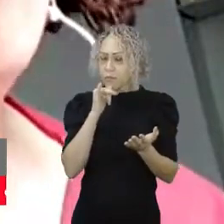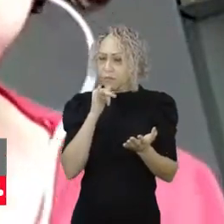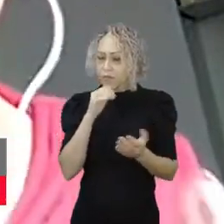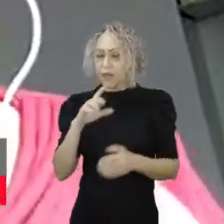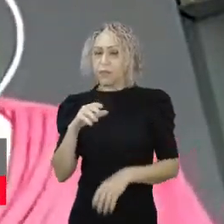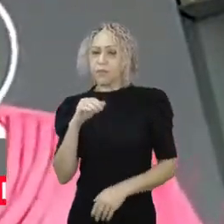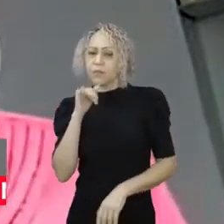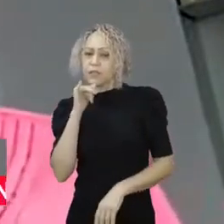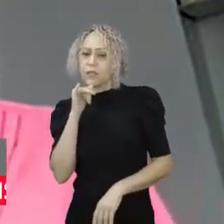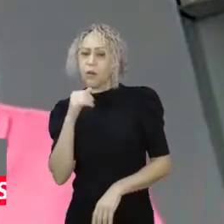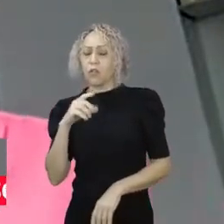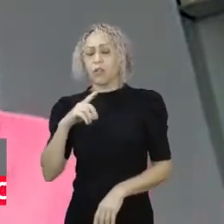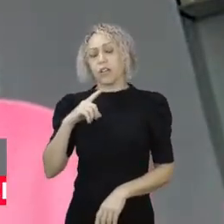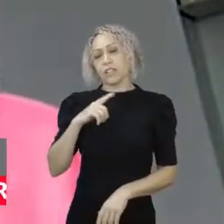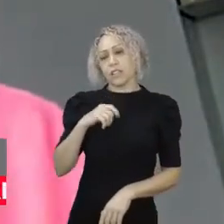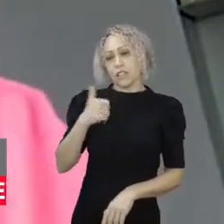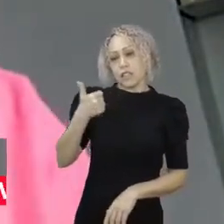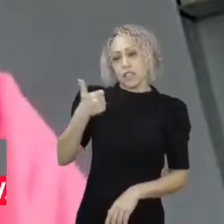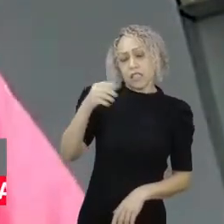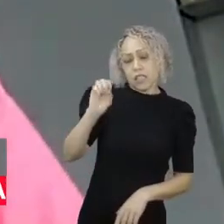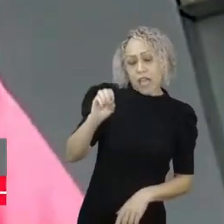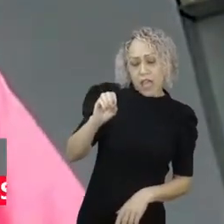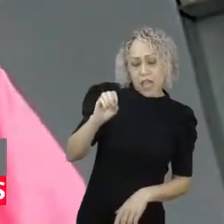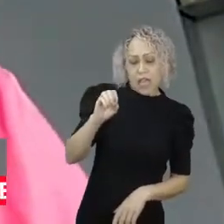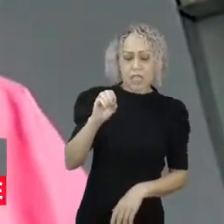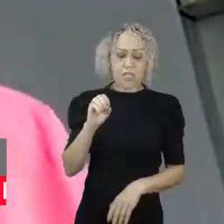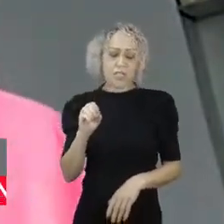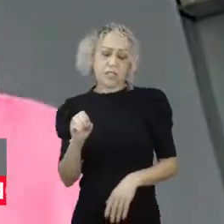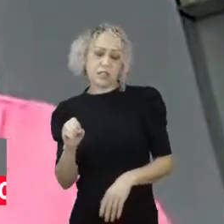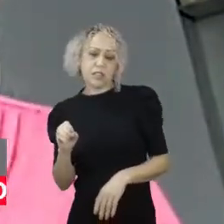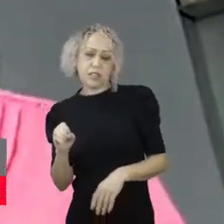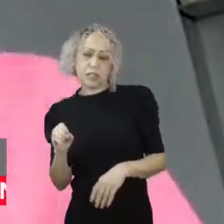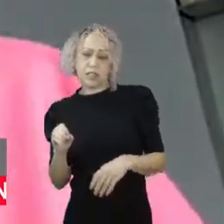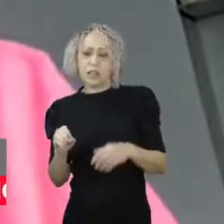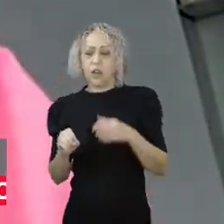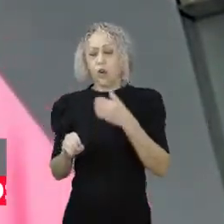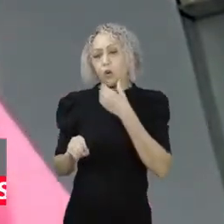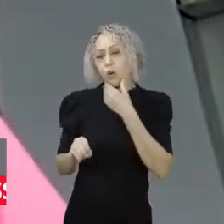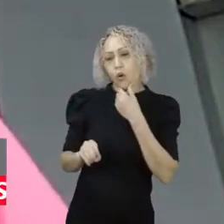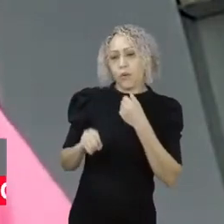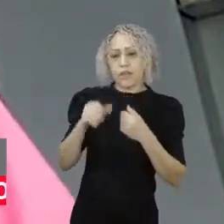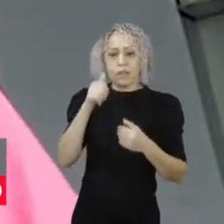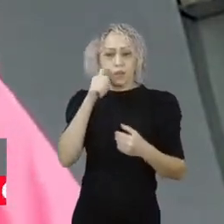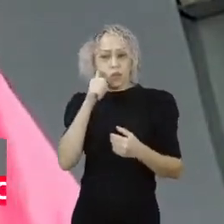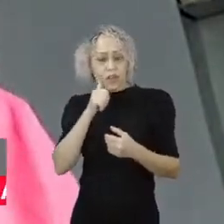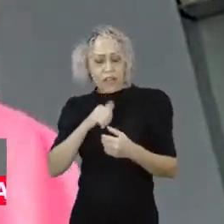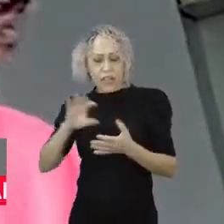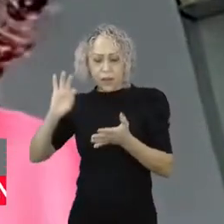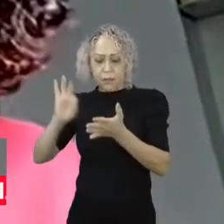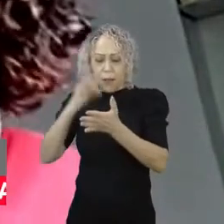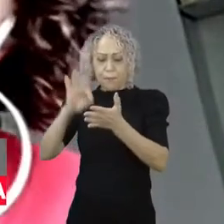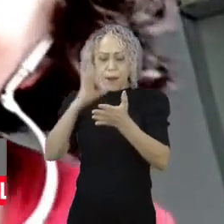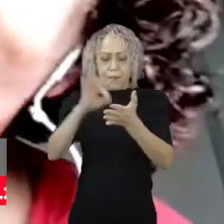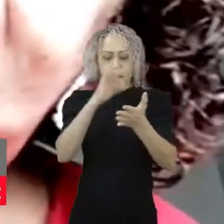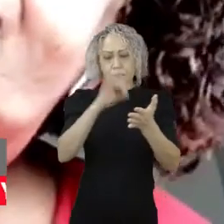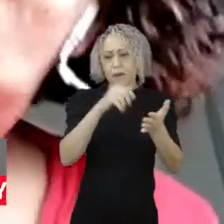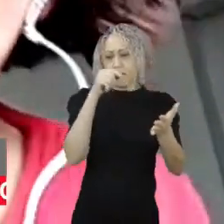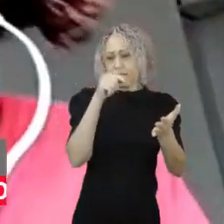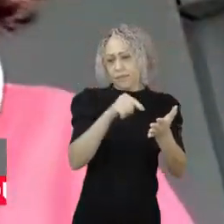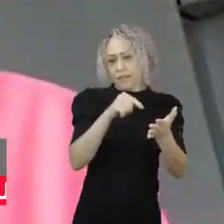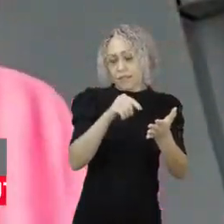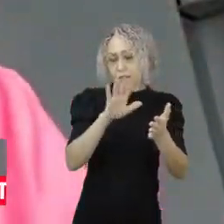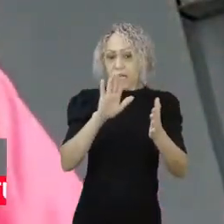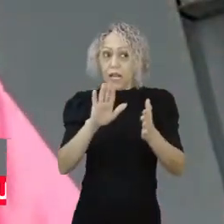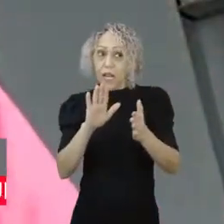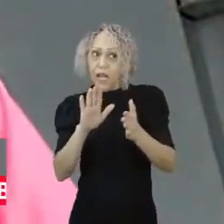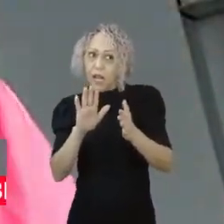e companheiras nas cidades menores, né? Tem 10 companheiros e companheiras inscritas. Ah, mas aqui tem